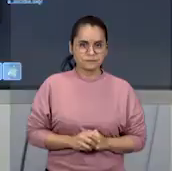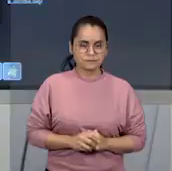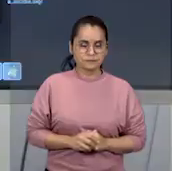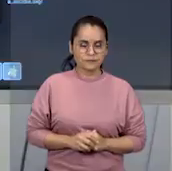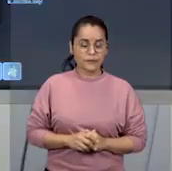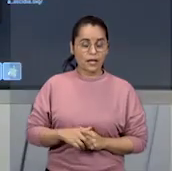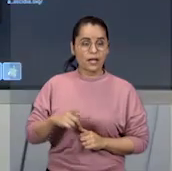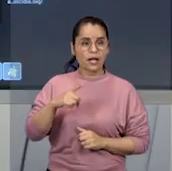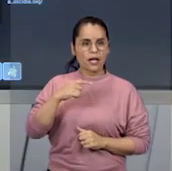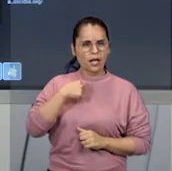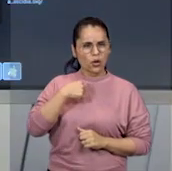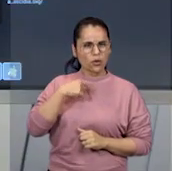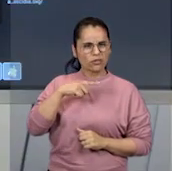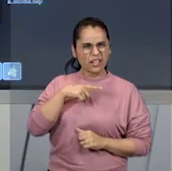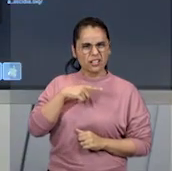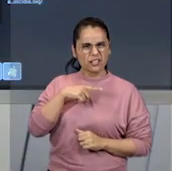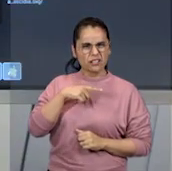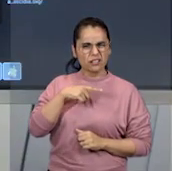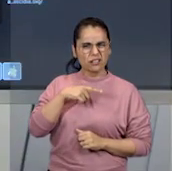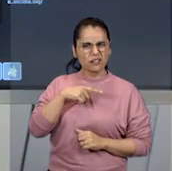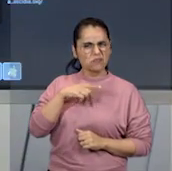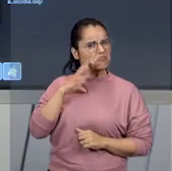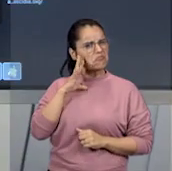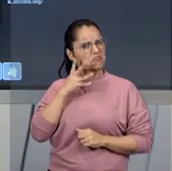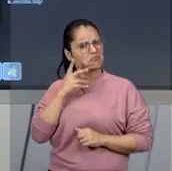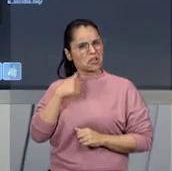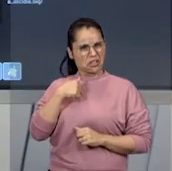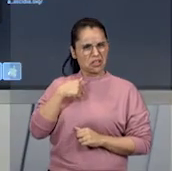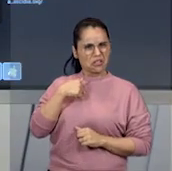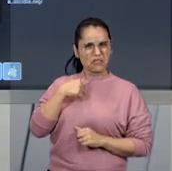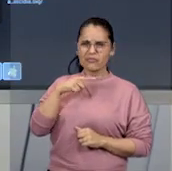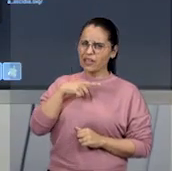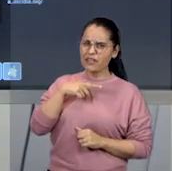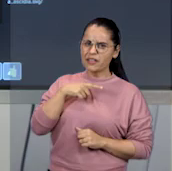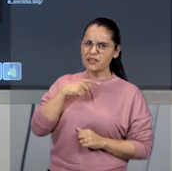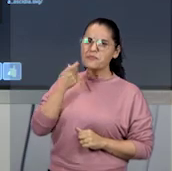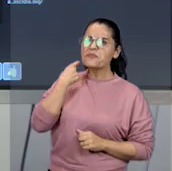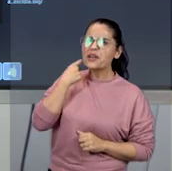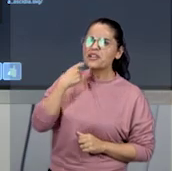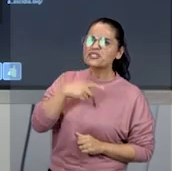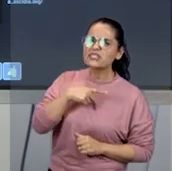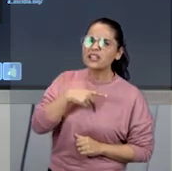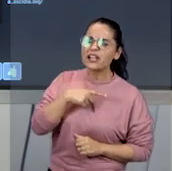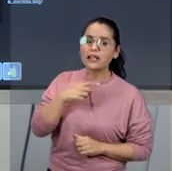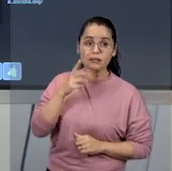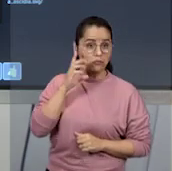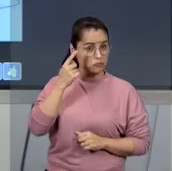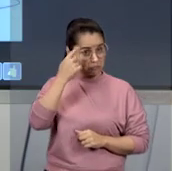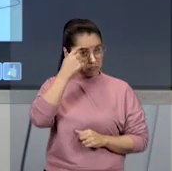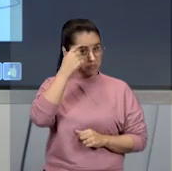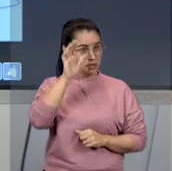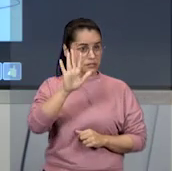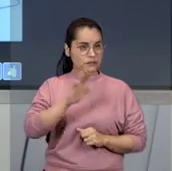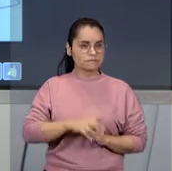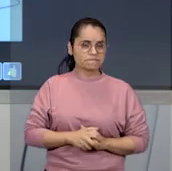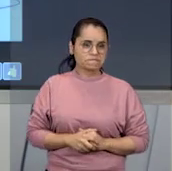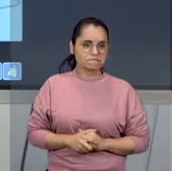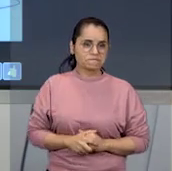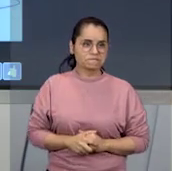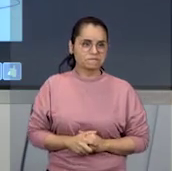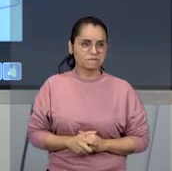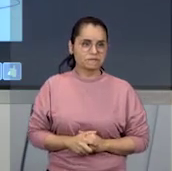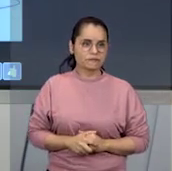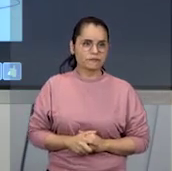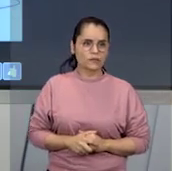Eu tenho notocorda? Será que eu tenho notocorda? Será que o peixe tem? Vamos pensar.